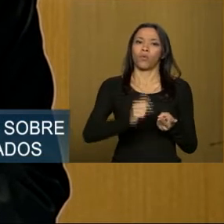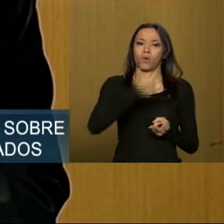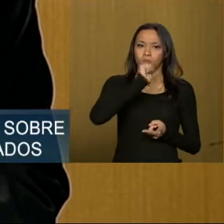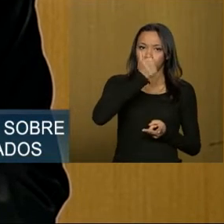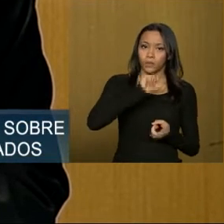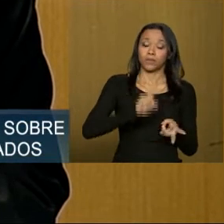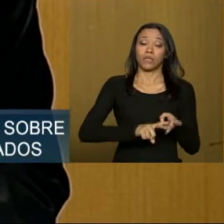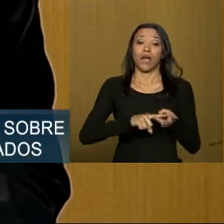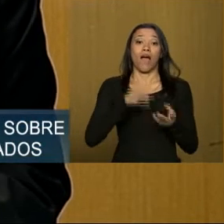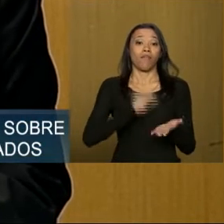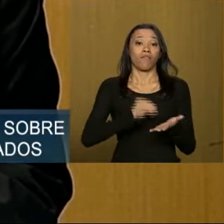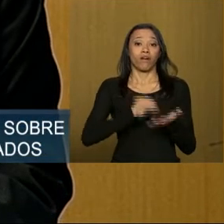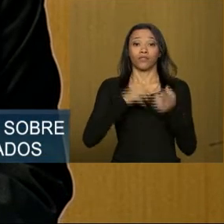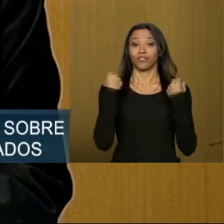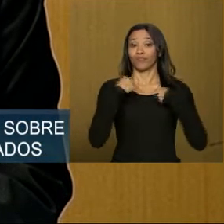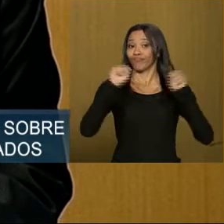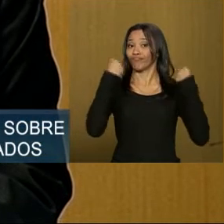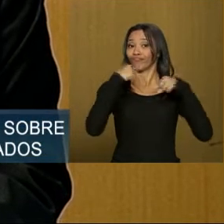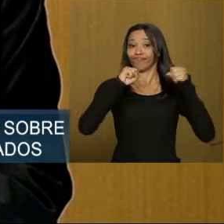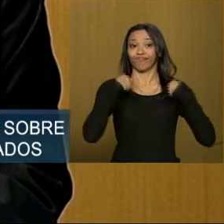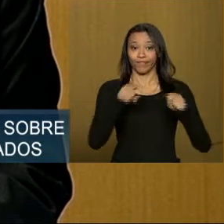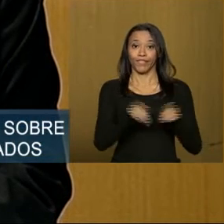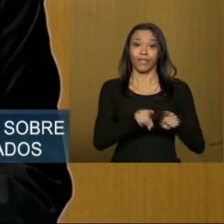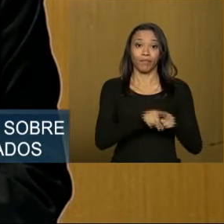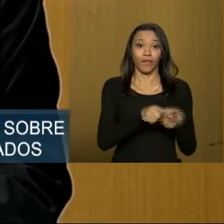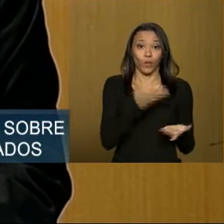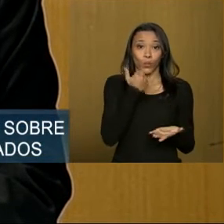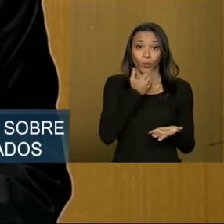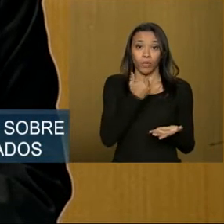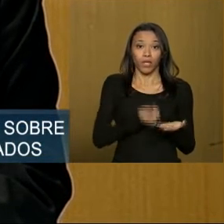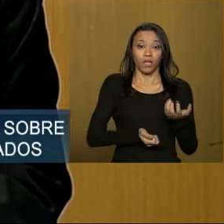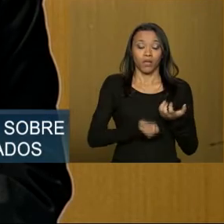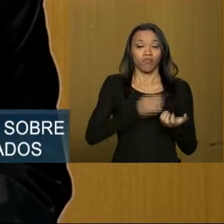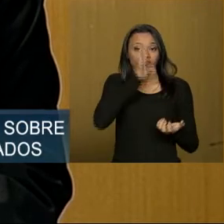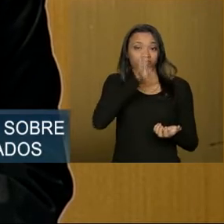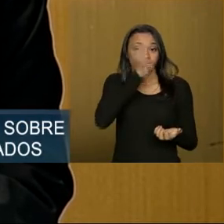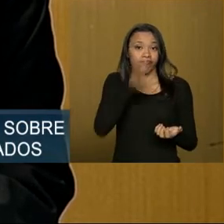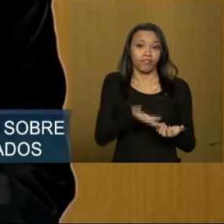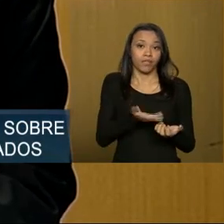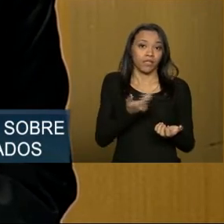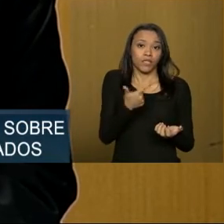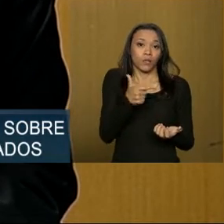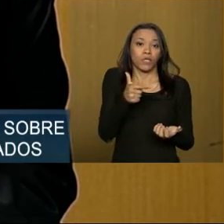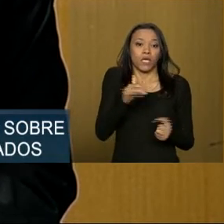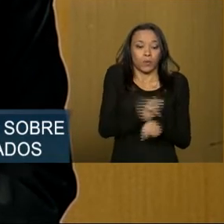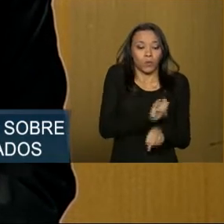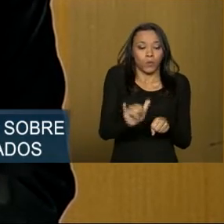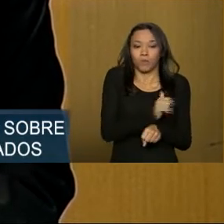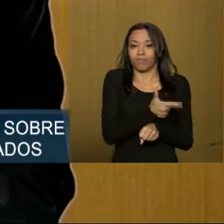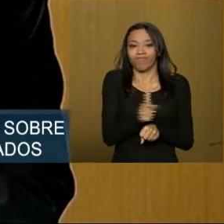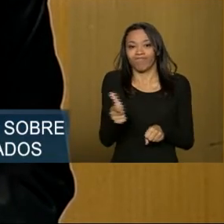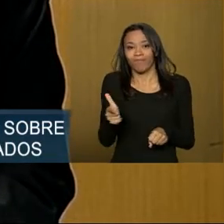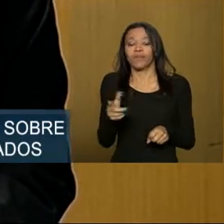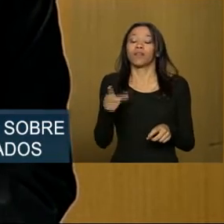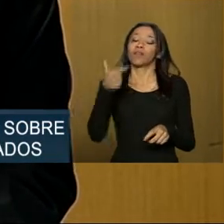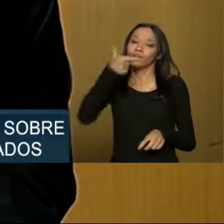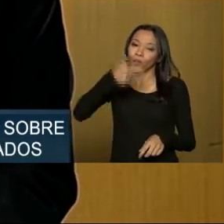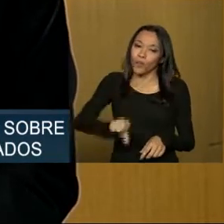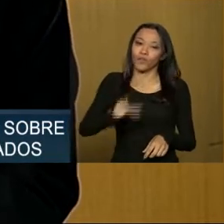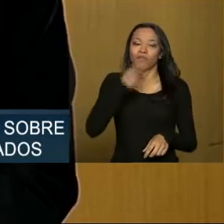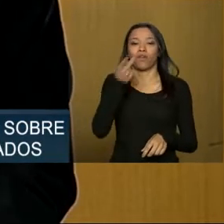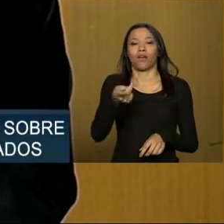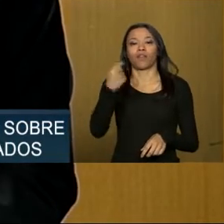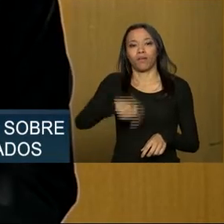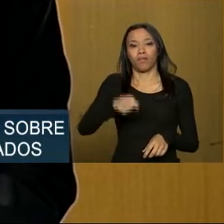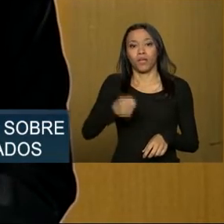a alimentação inadequada. E dentro da alimentação, nós pontuaremos, então, o consumo do sal, por isso toda